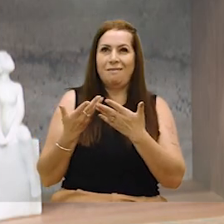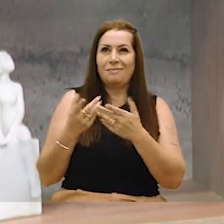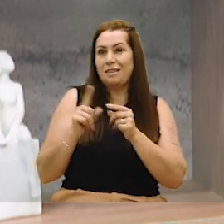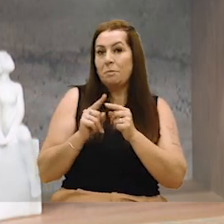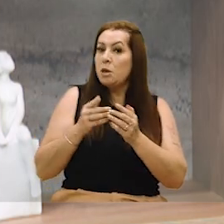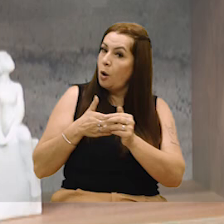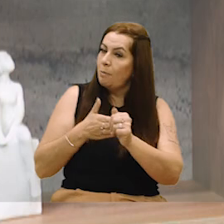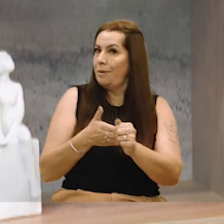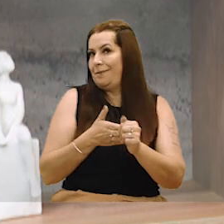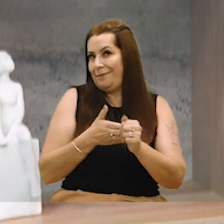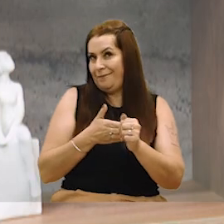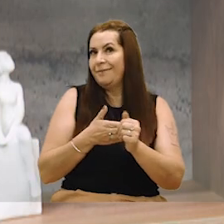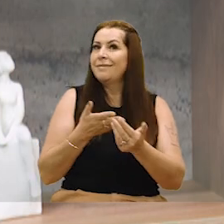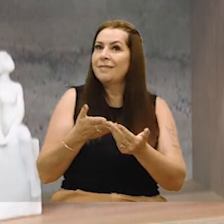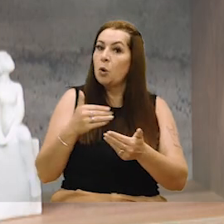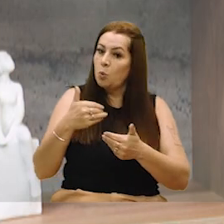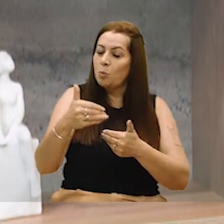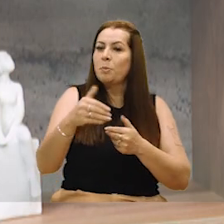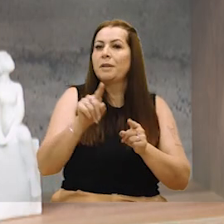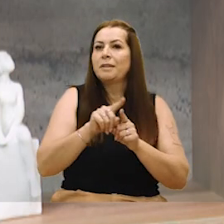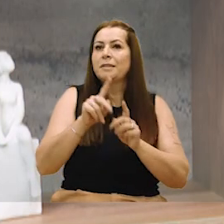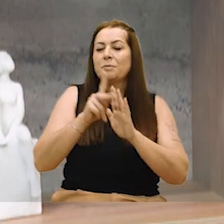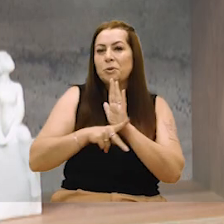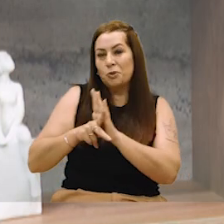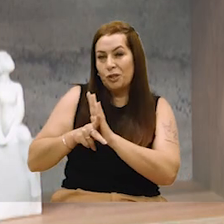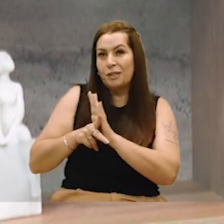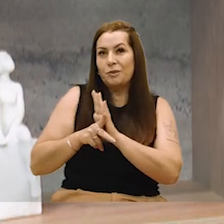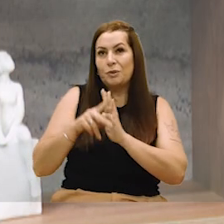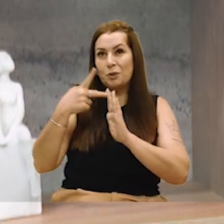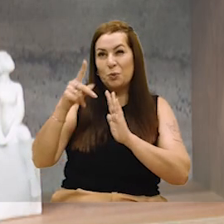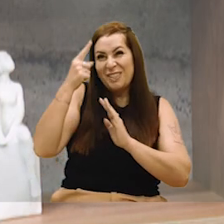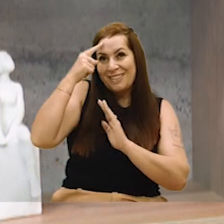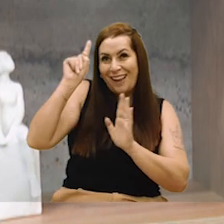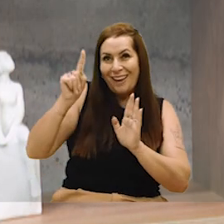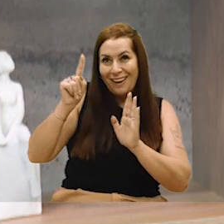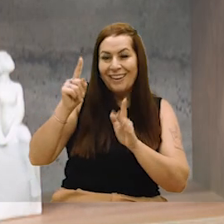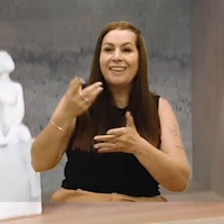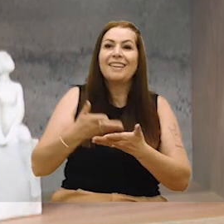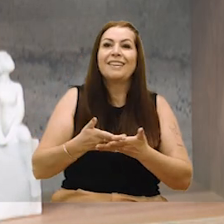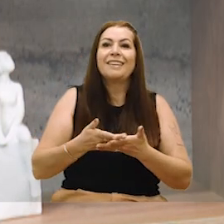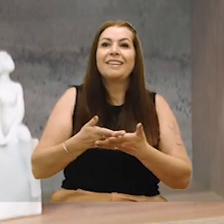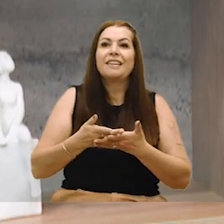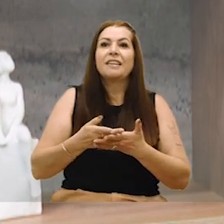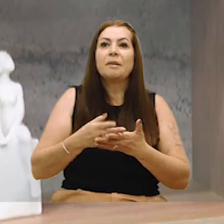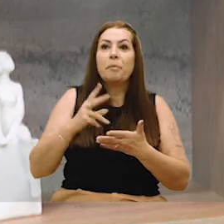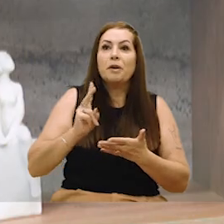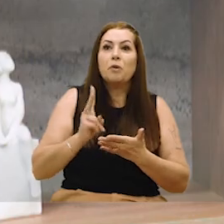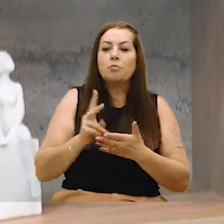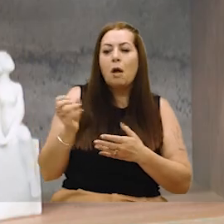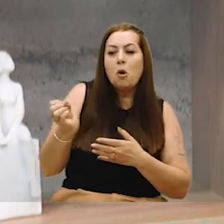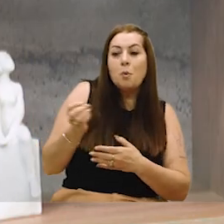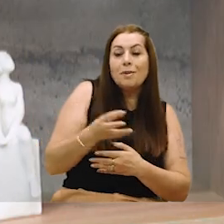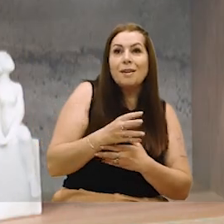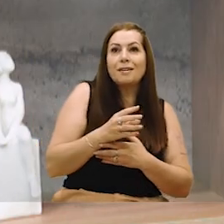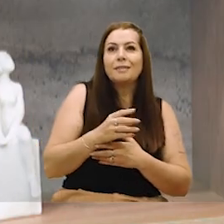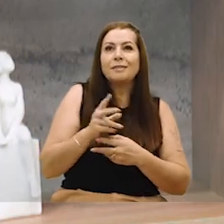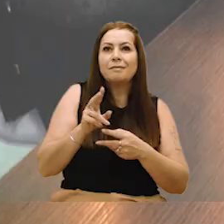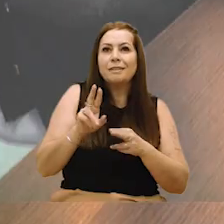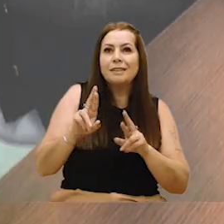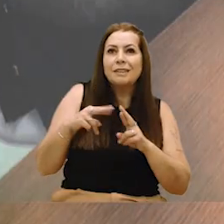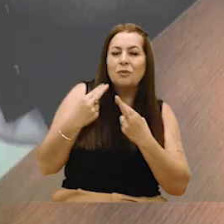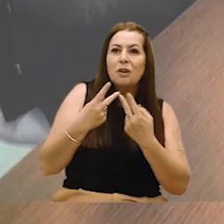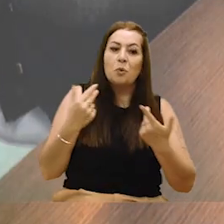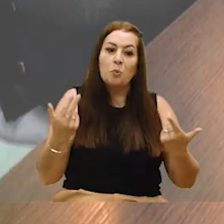bate-papos no sentido de irmos acompanhando o andamento desses projetos e das suas ideias para irmos atualizando a